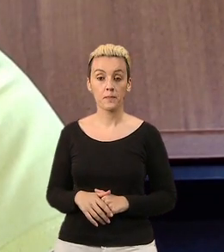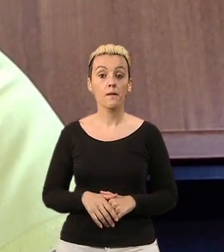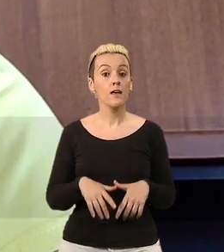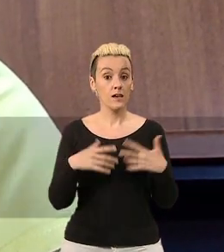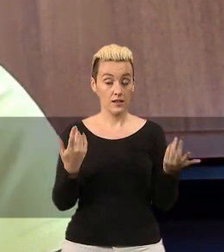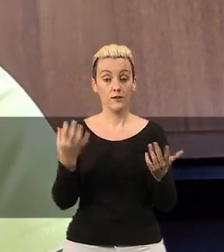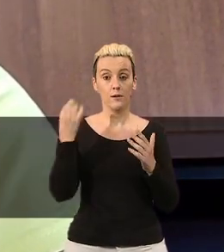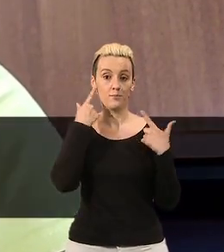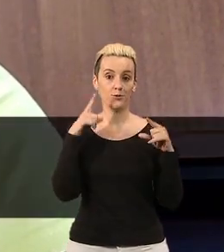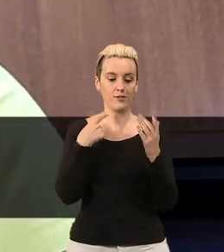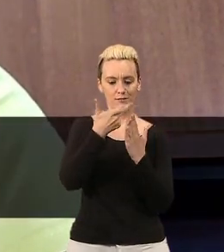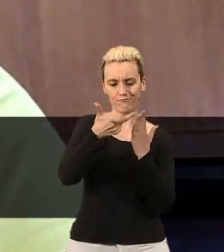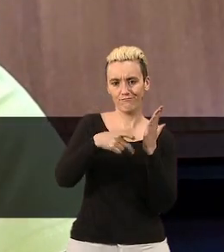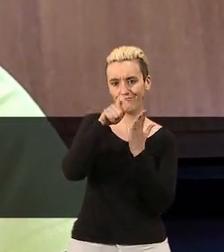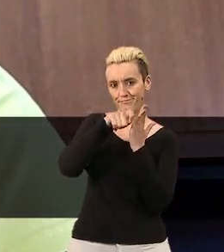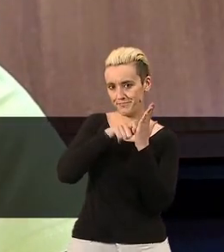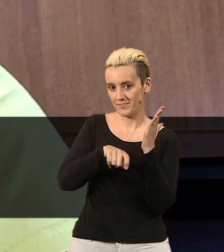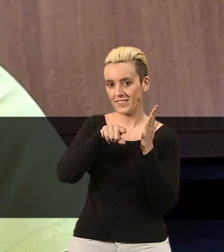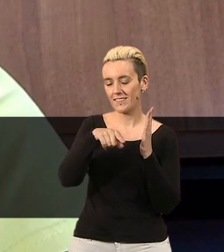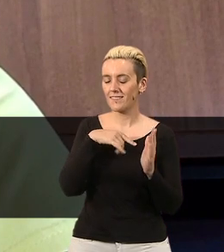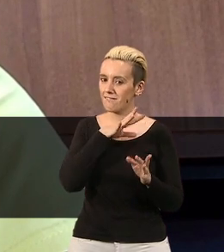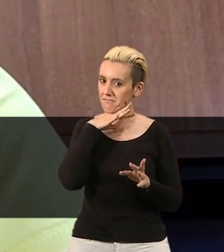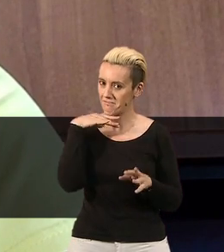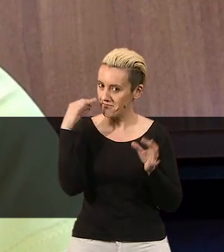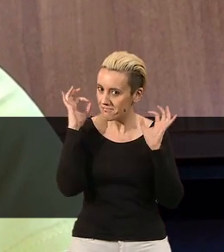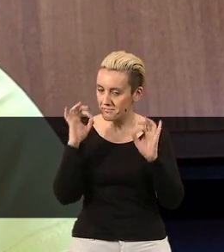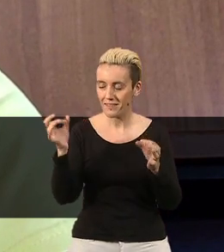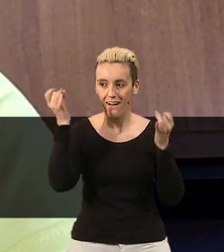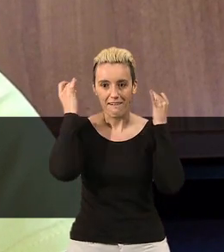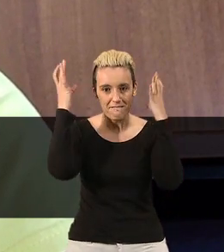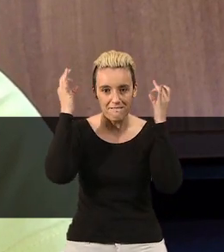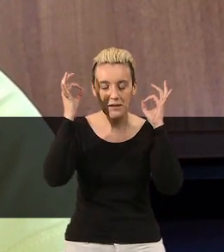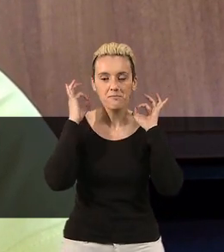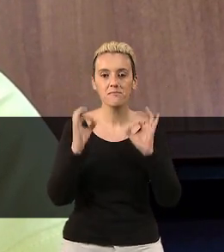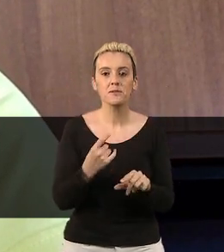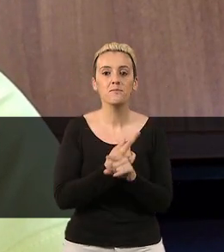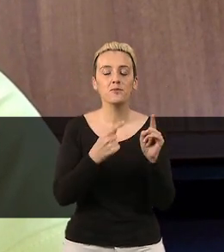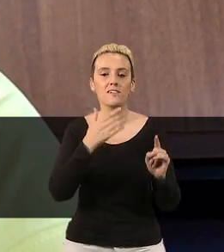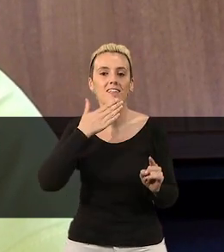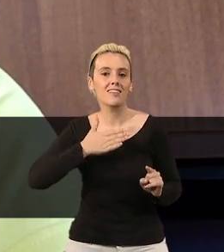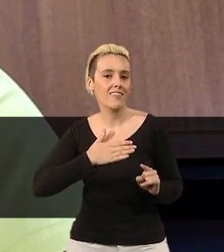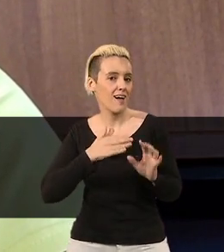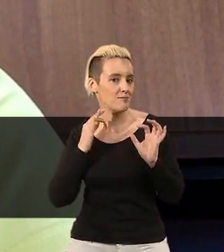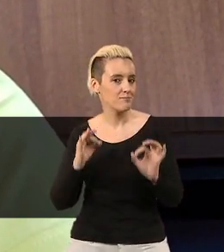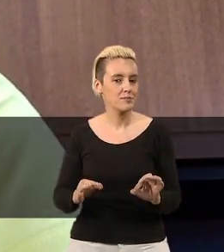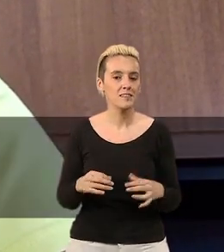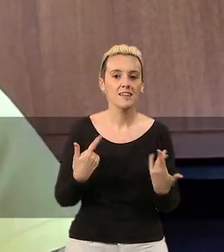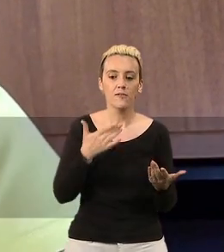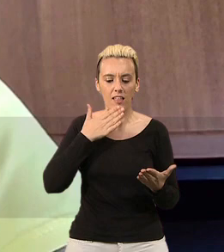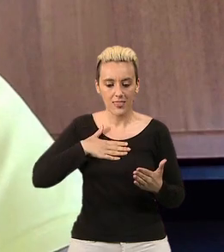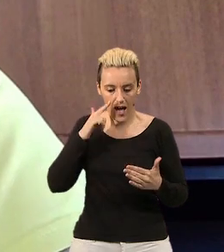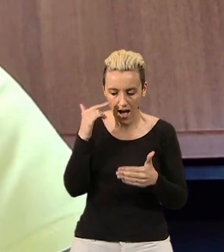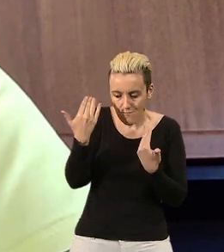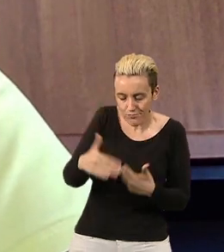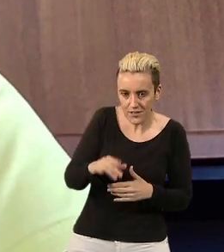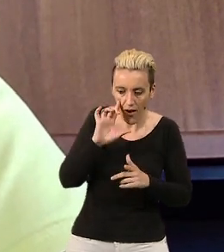Escrever a letra da música para este tema foi muito divertido, porque foi um exercício de não ter